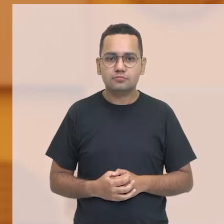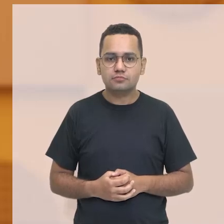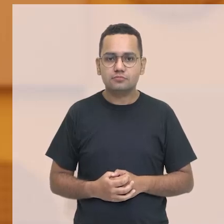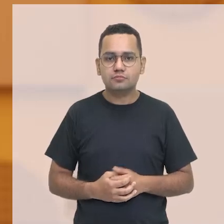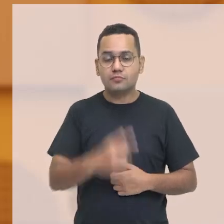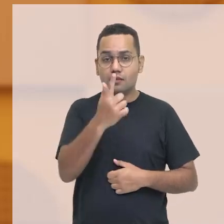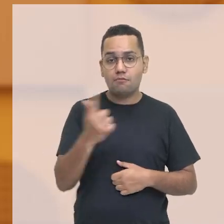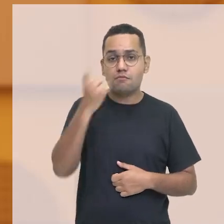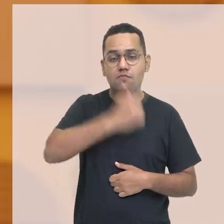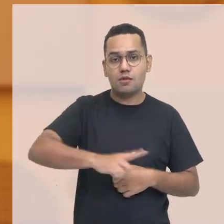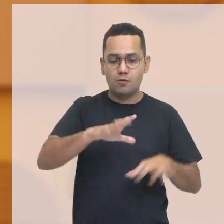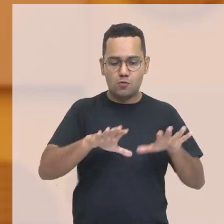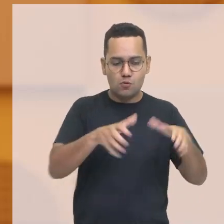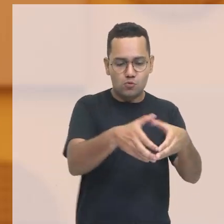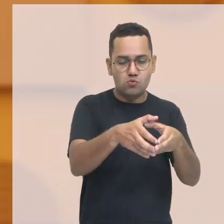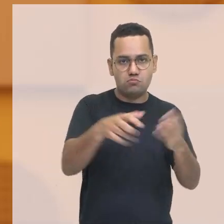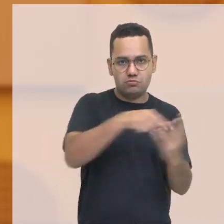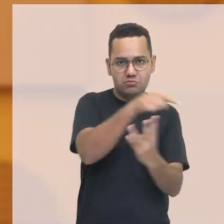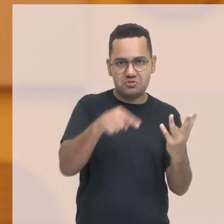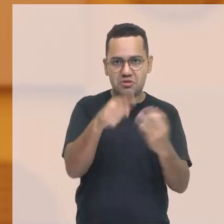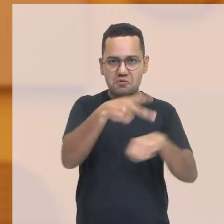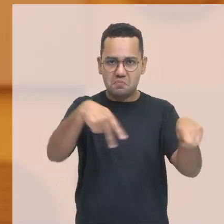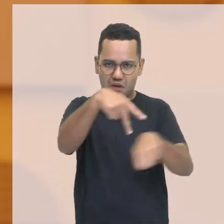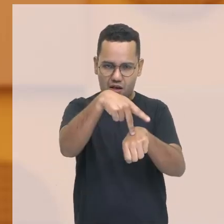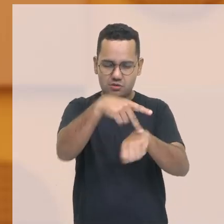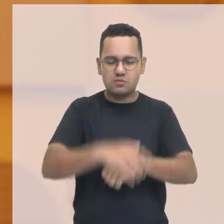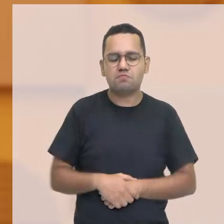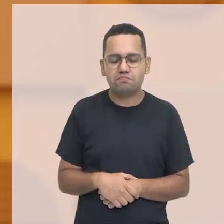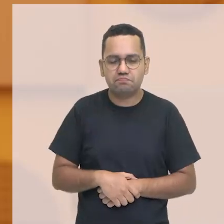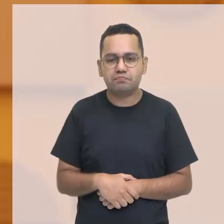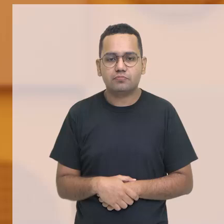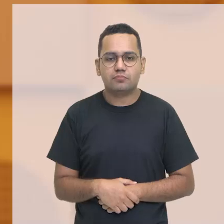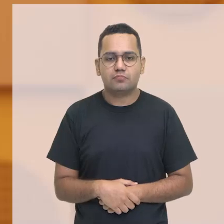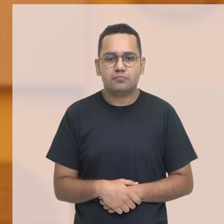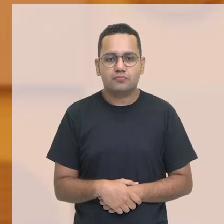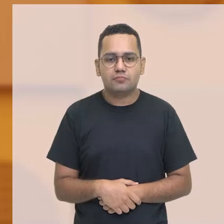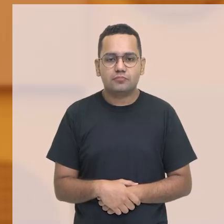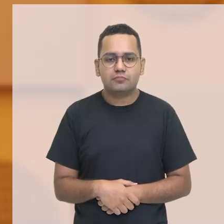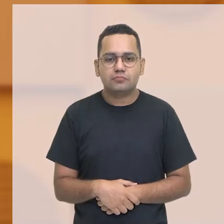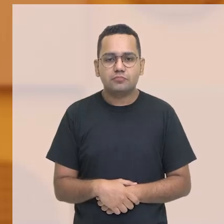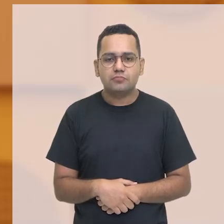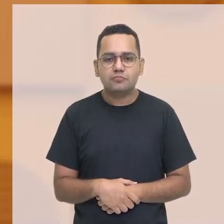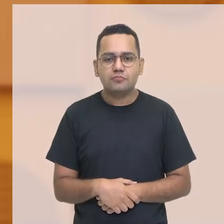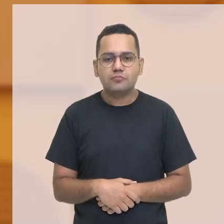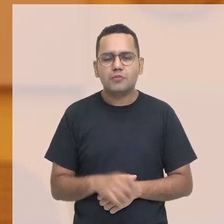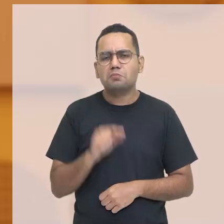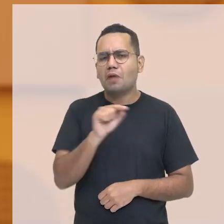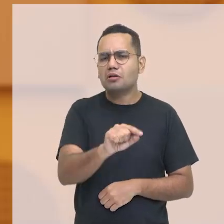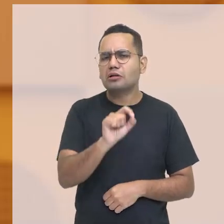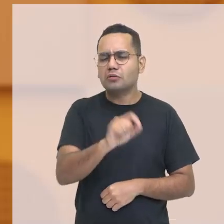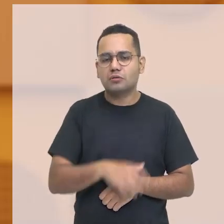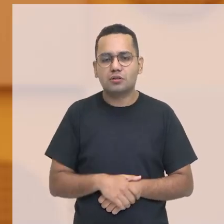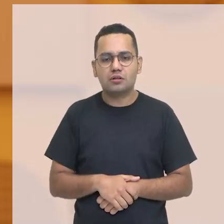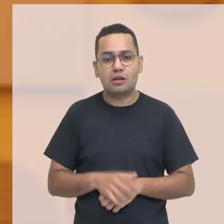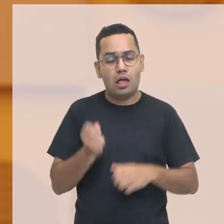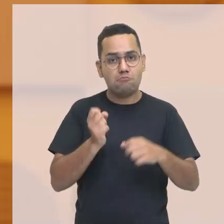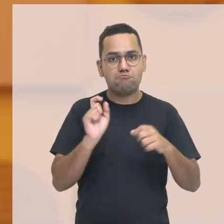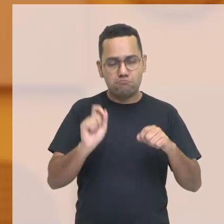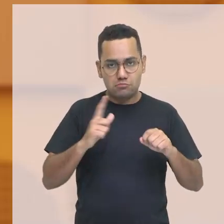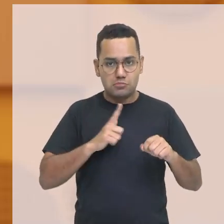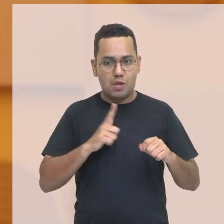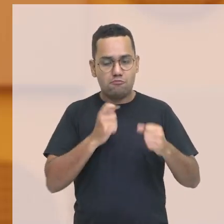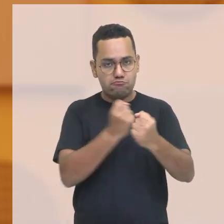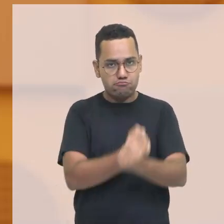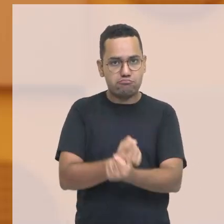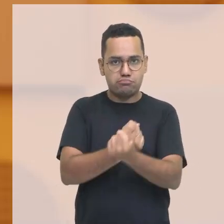do eixo, né? Roma, Berlim, Tóquio. Neste momento da primeira fase, foi um momento assim de ofensiva desse grupo,